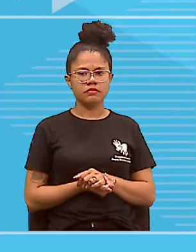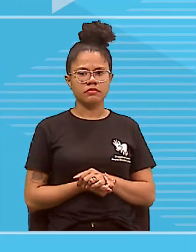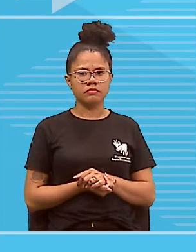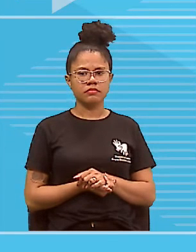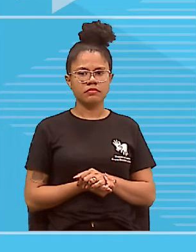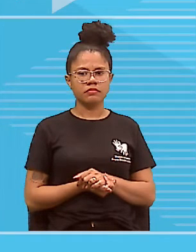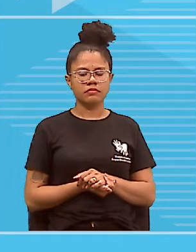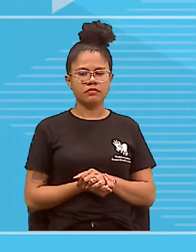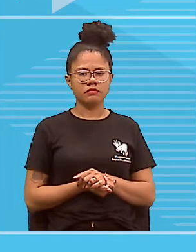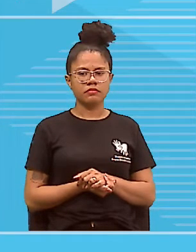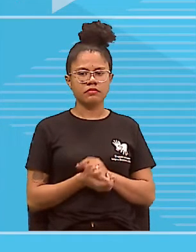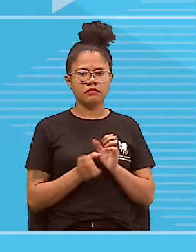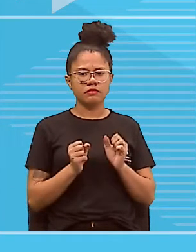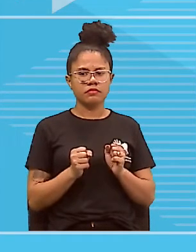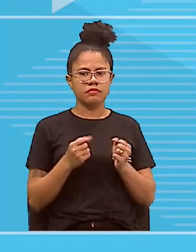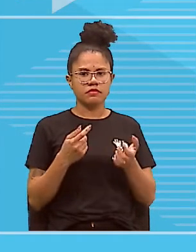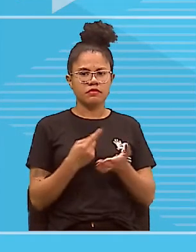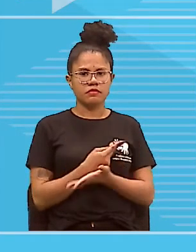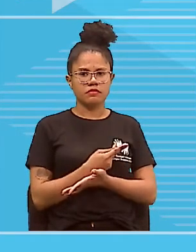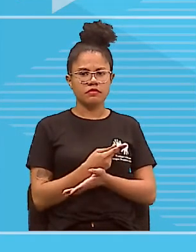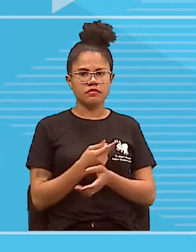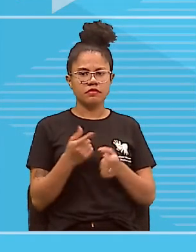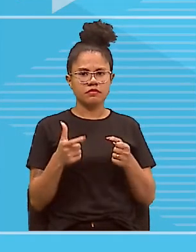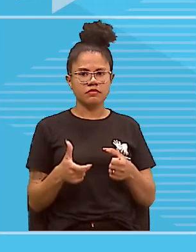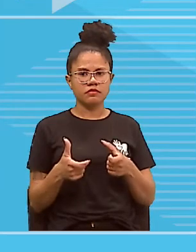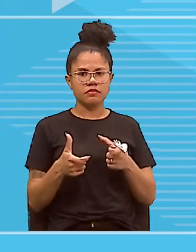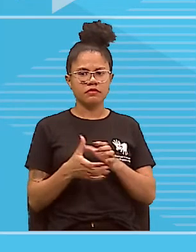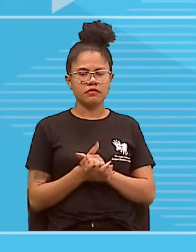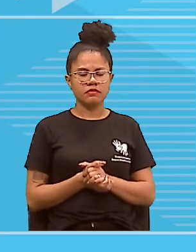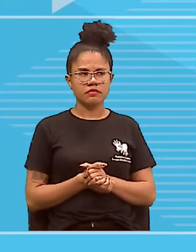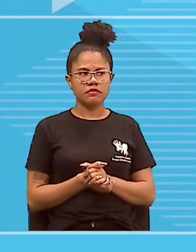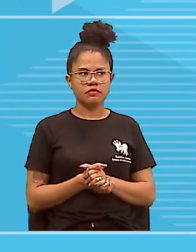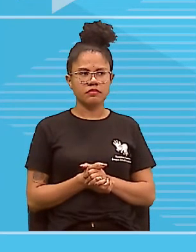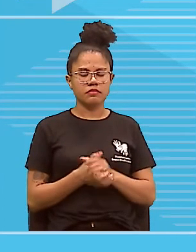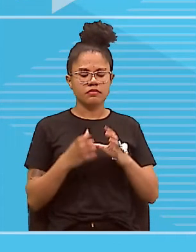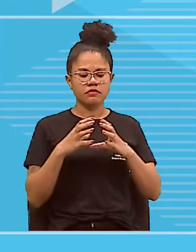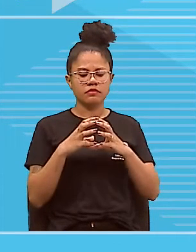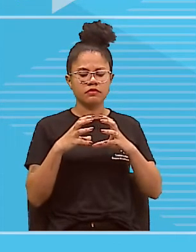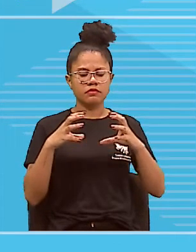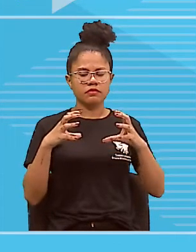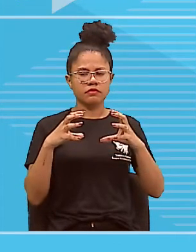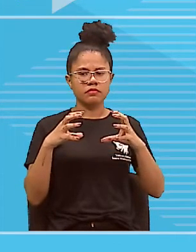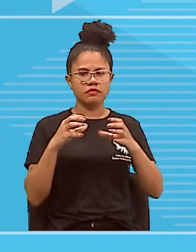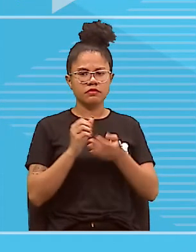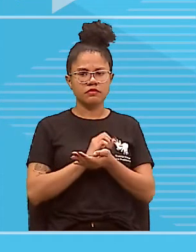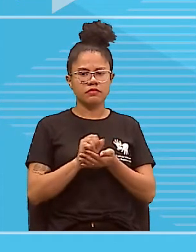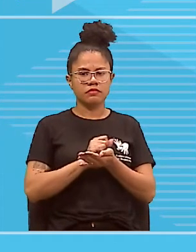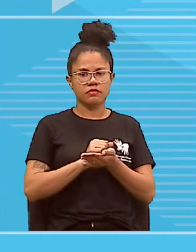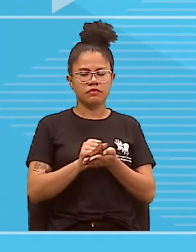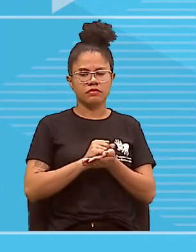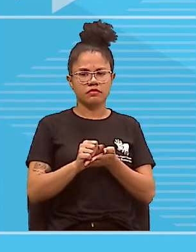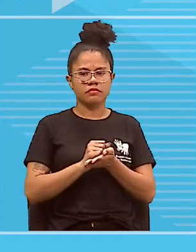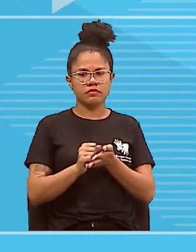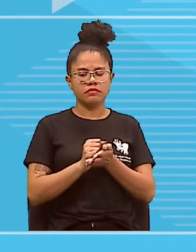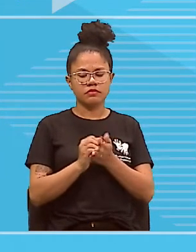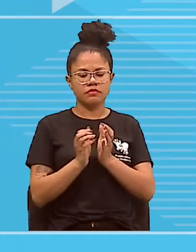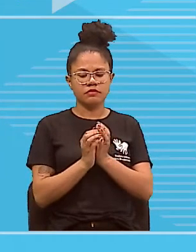por exemplo na superfície de uma bolha de sabão produzindo essa coloração